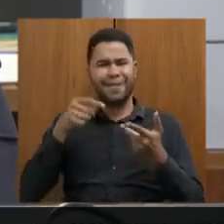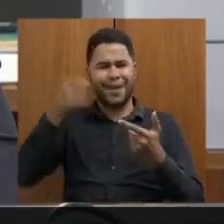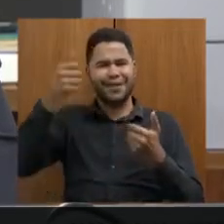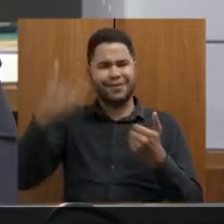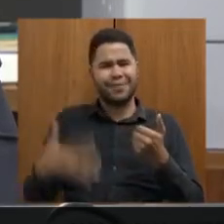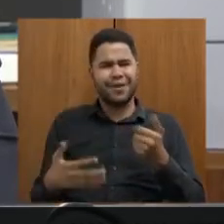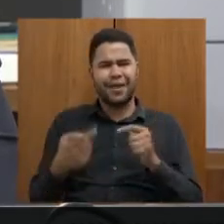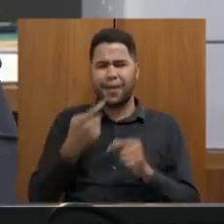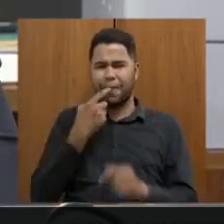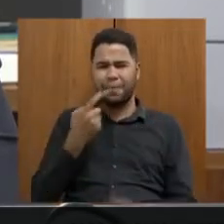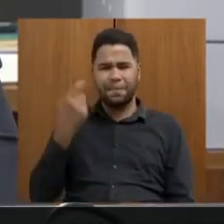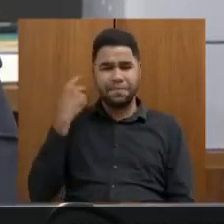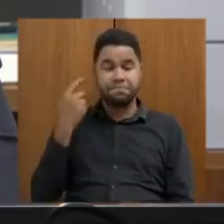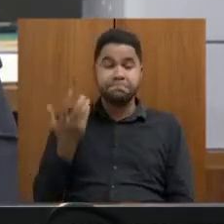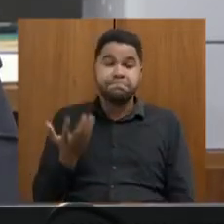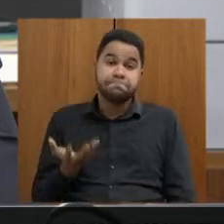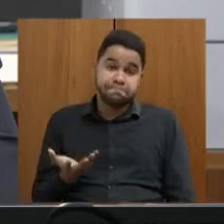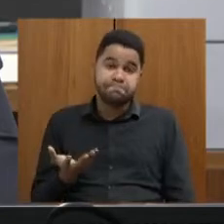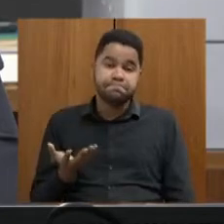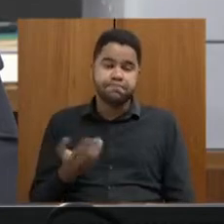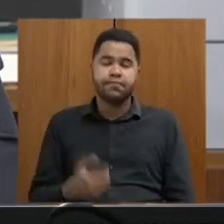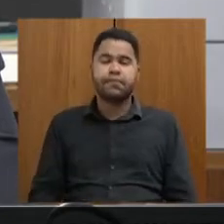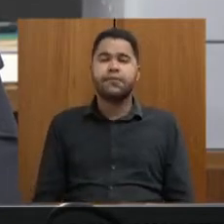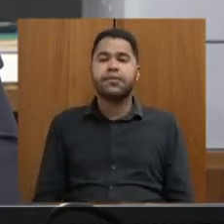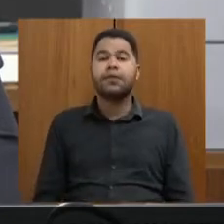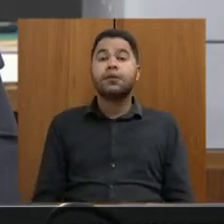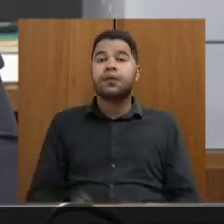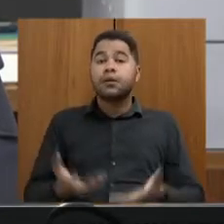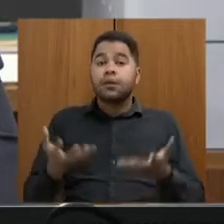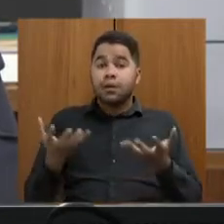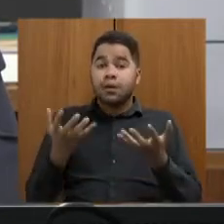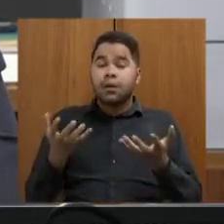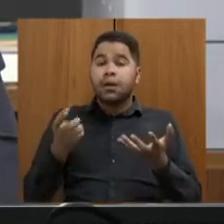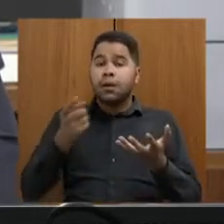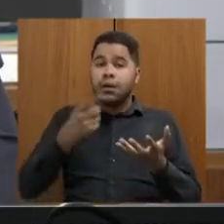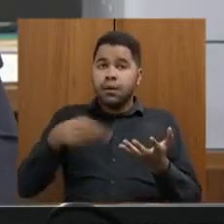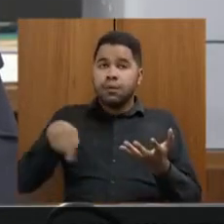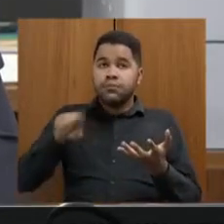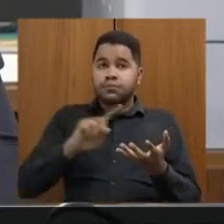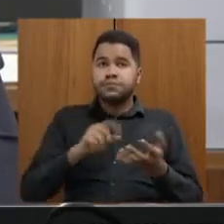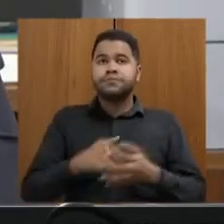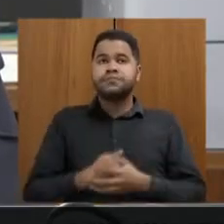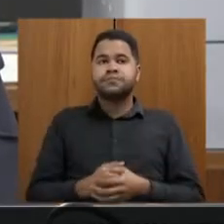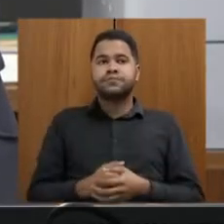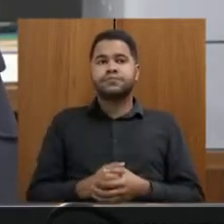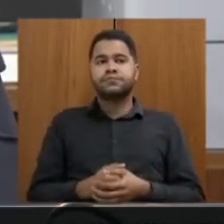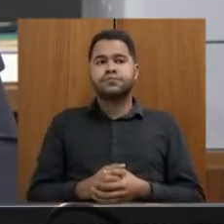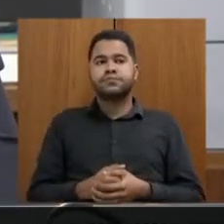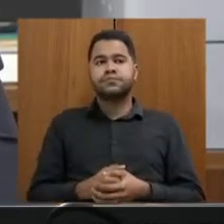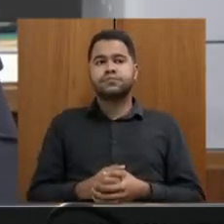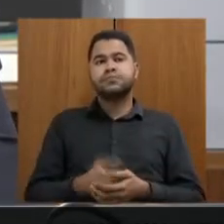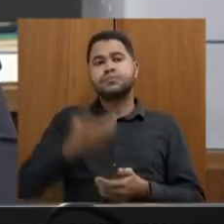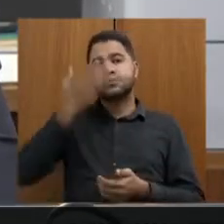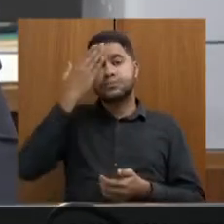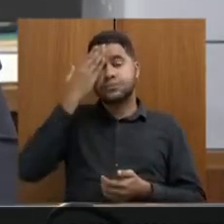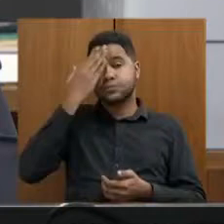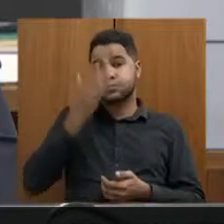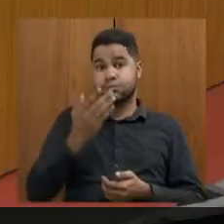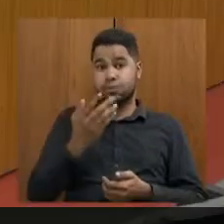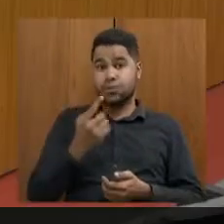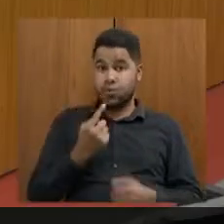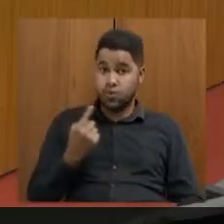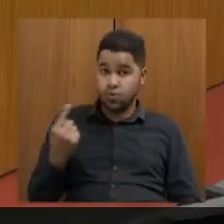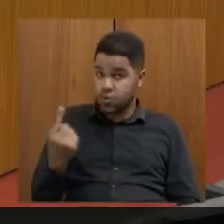fala então assim quero que o senhor é saiba que